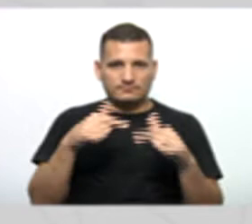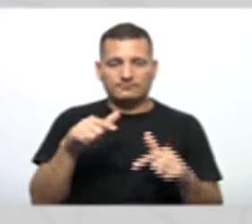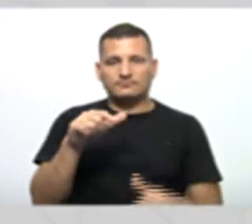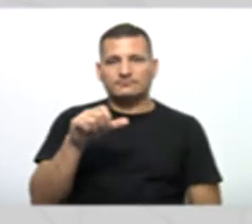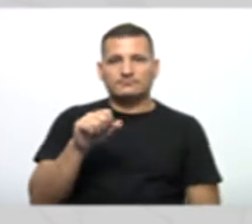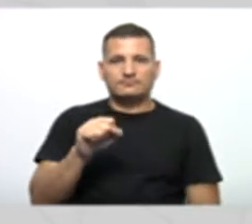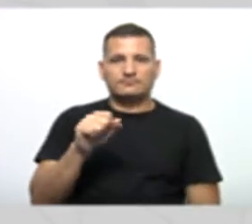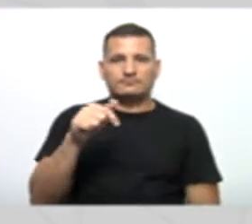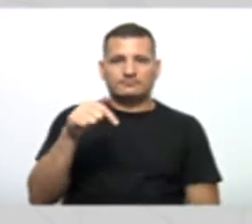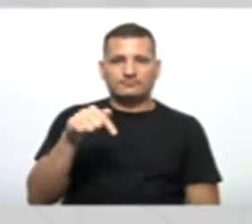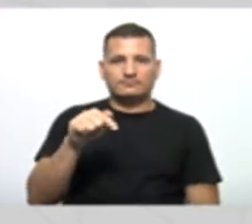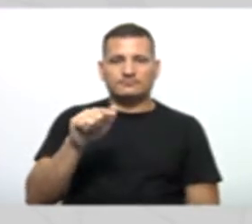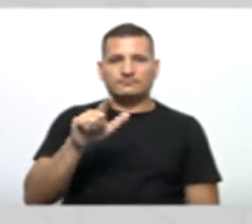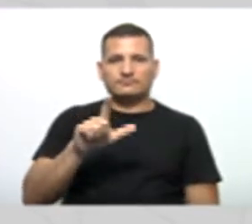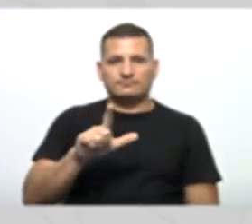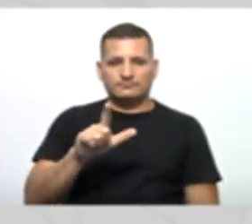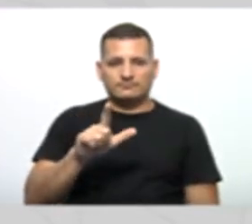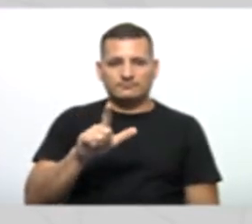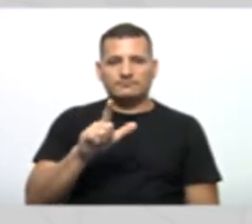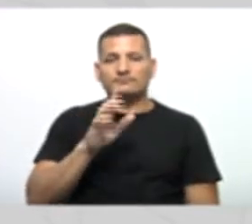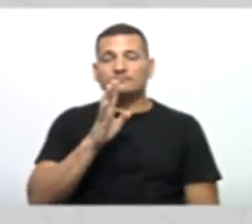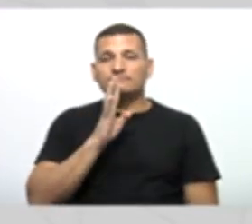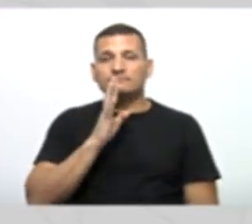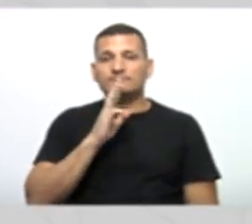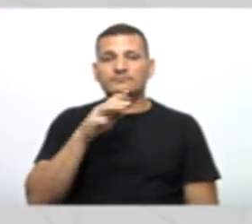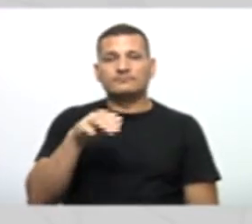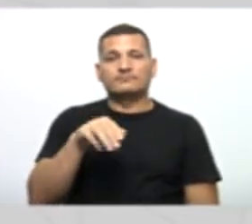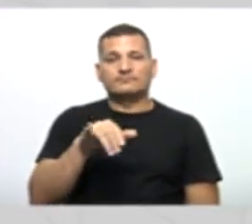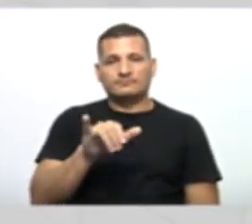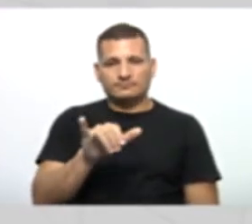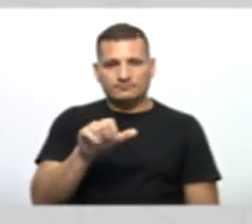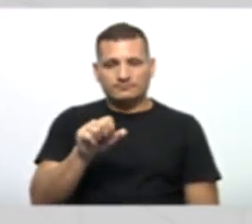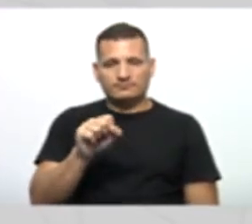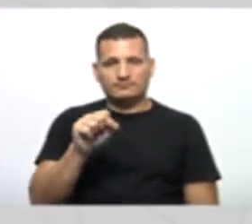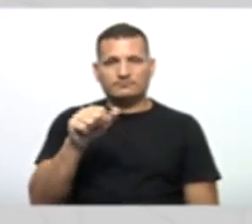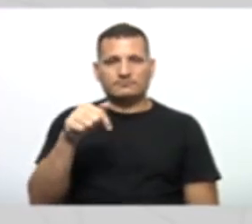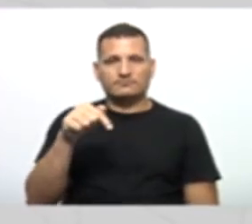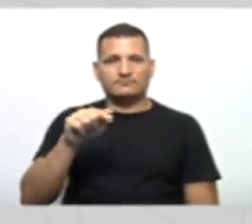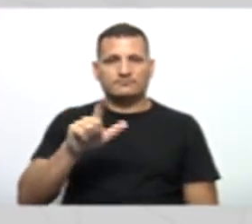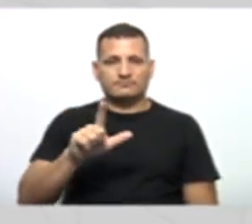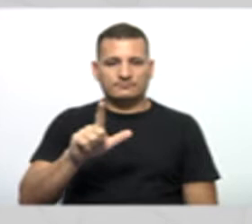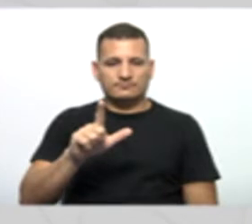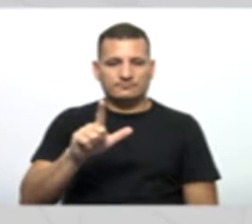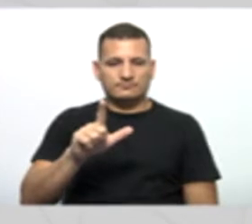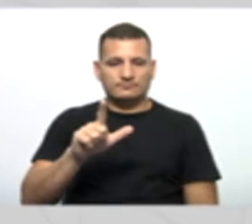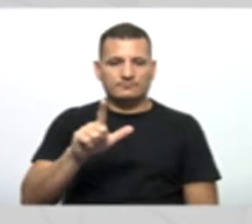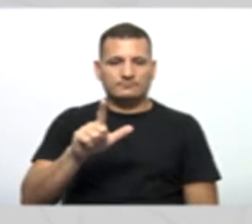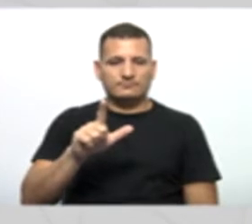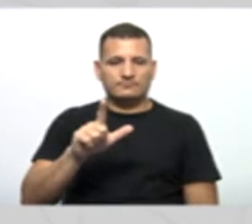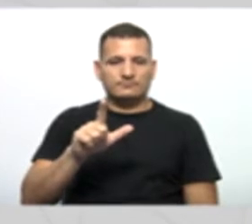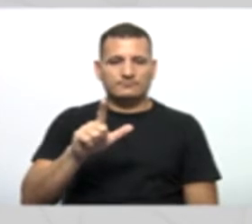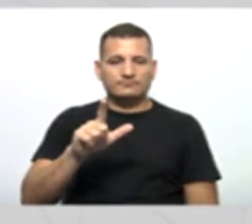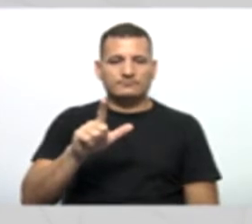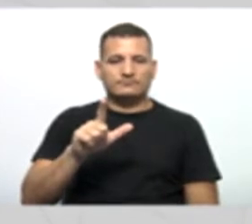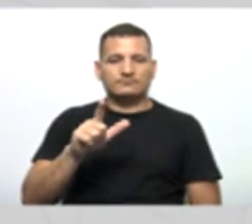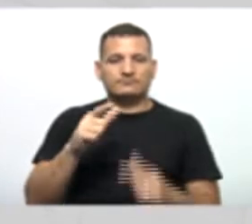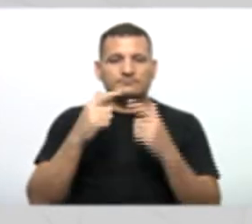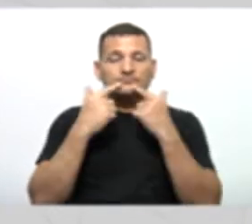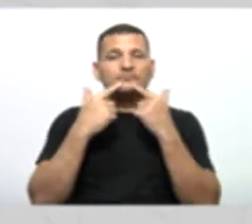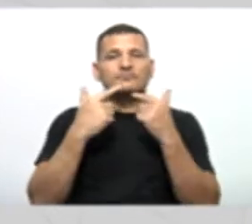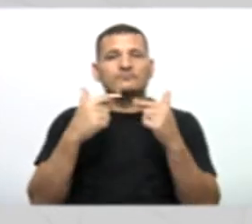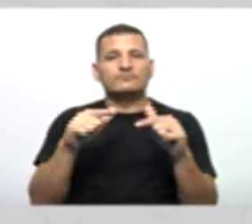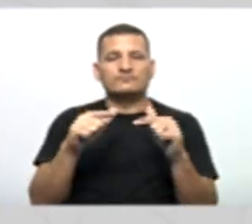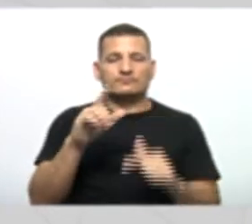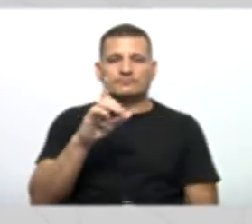SQL. Vamos conhecer o MySQL, que é um SGBD que a gente vai trabalhar nessa aula. A linguagem de definição de